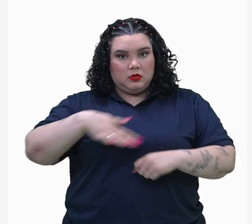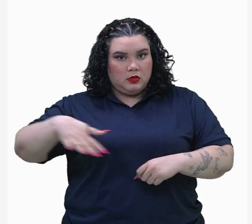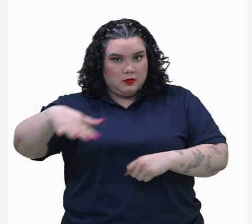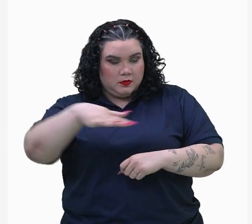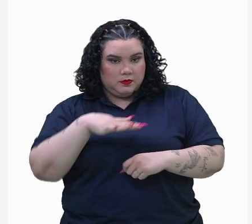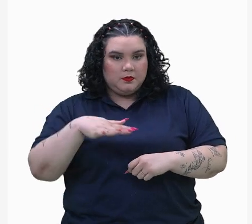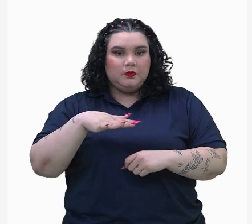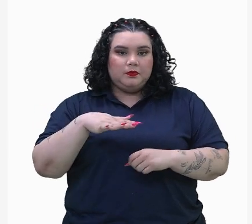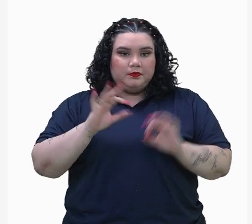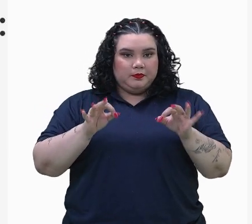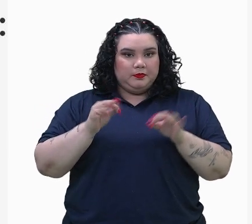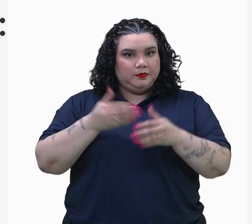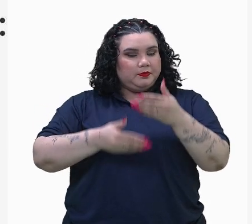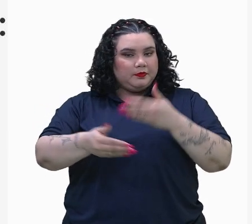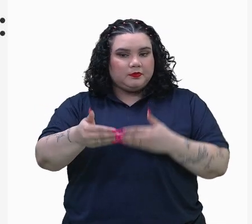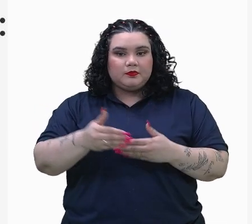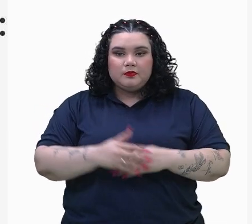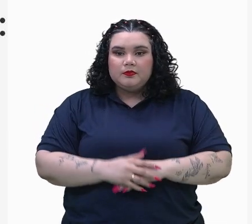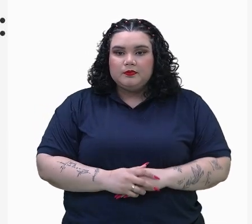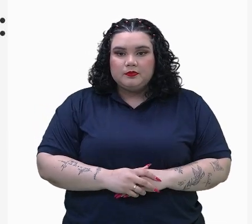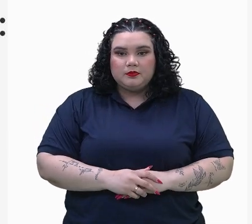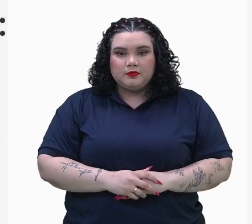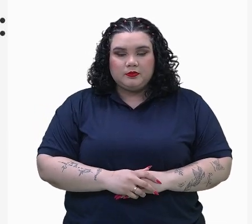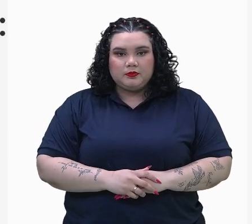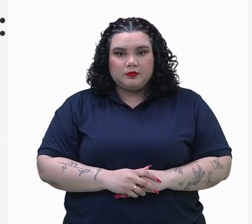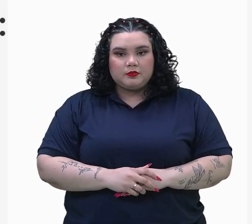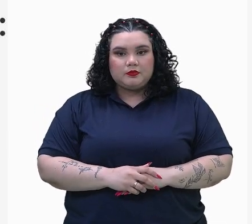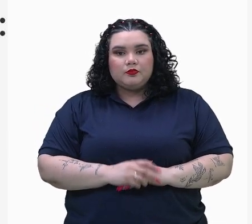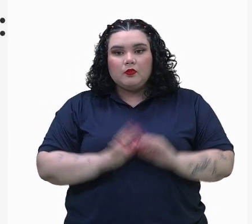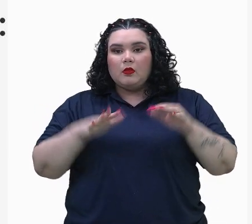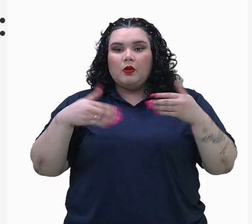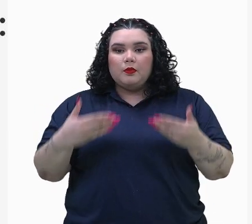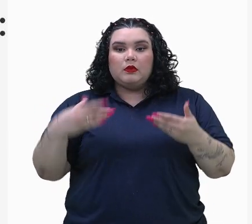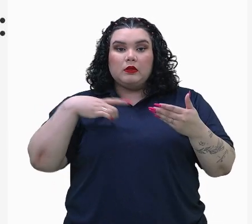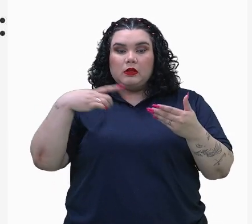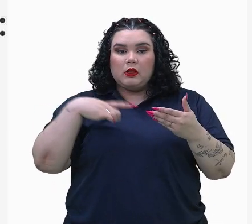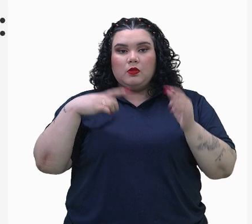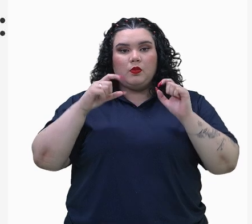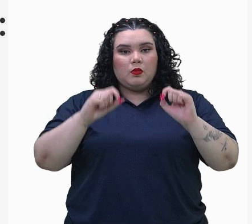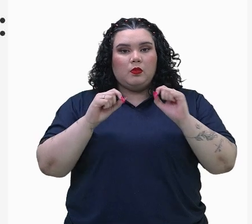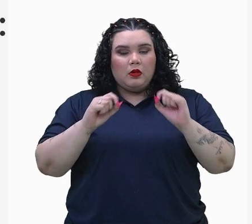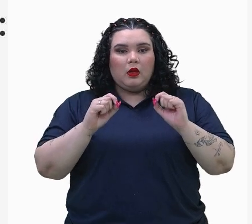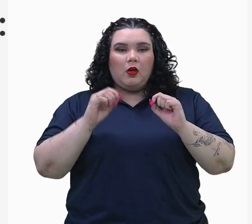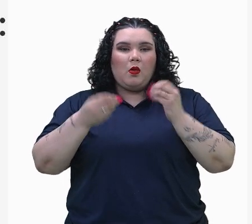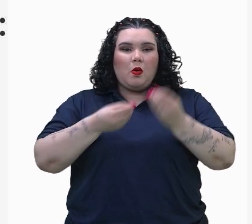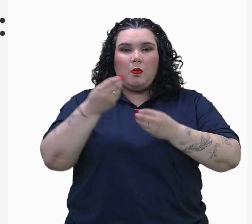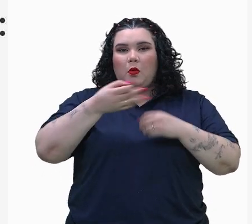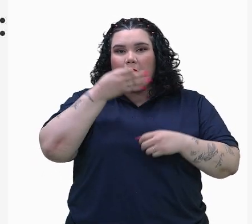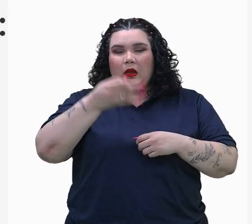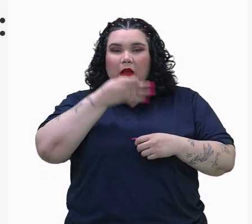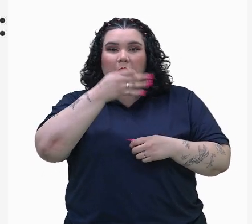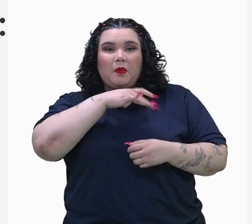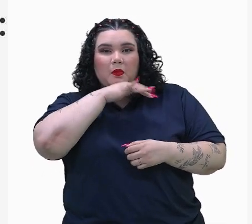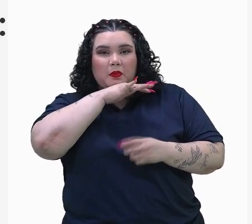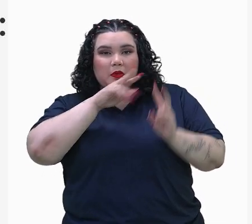gente? Vamos adiante, vamos lá. Partindo de um critério pessimista sobre a natureza humana, ele afirma que os